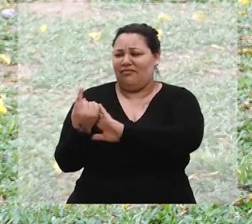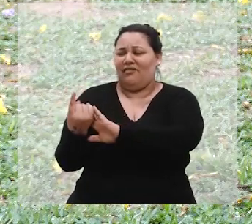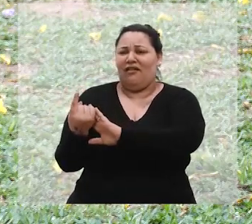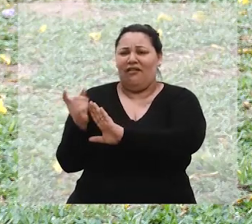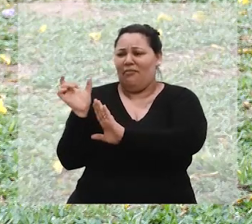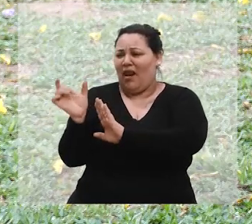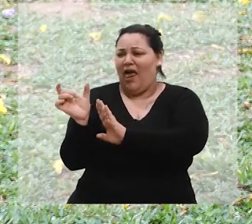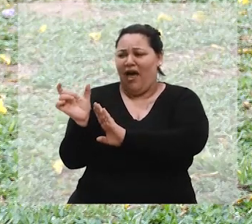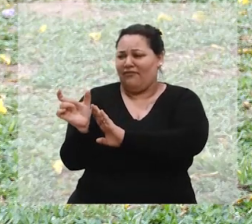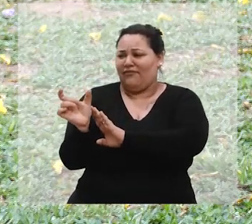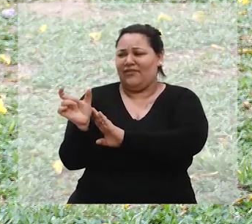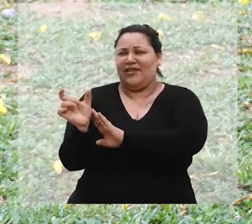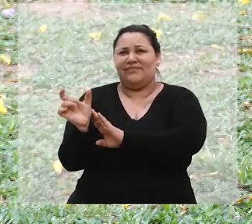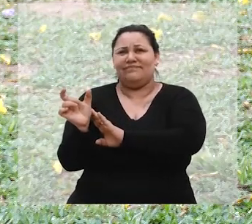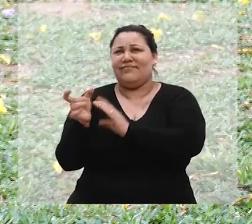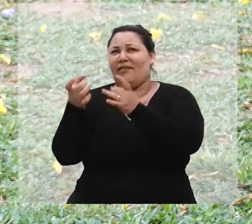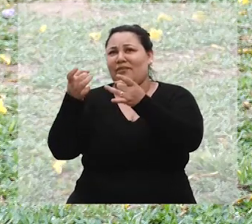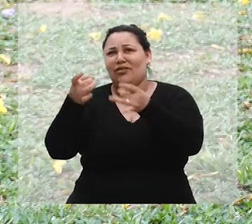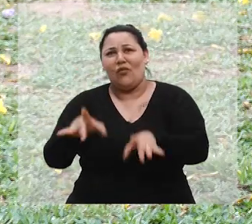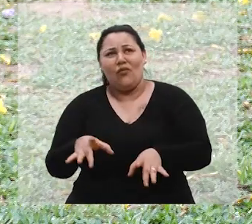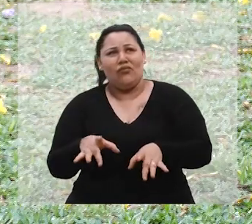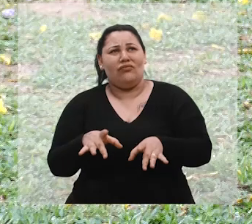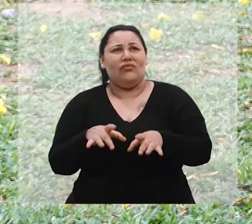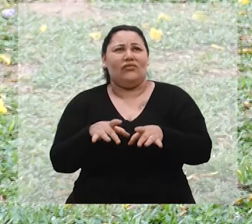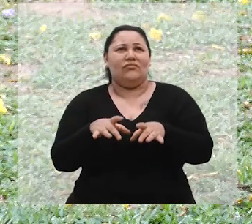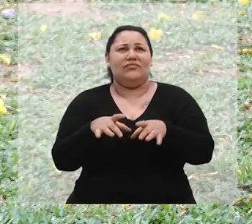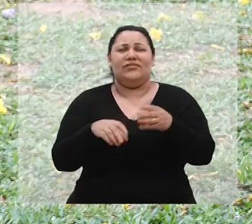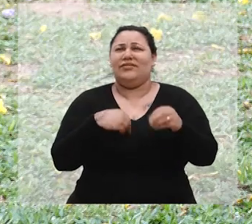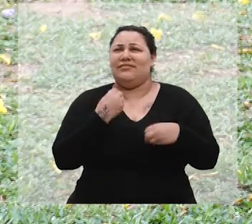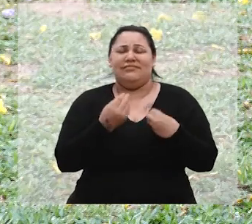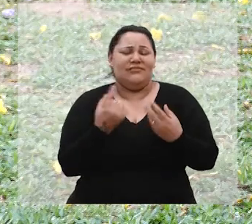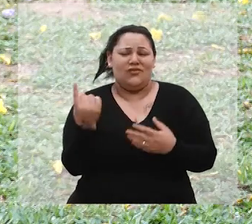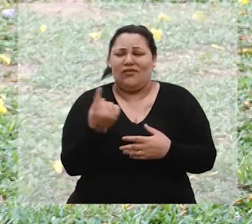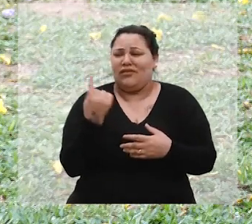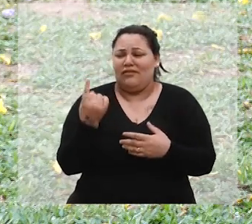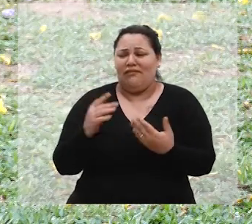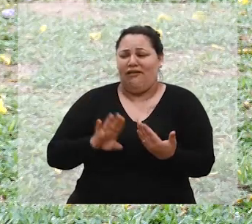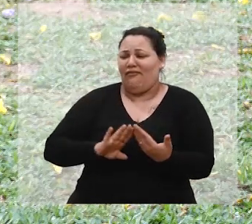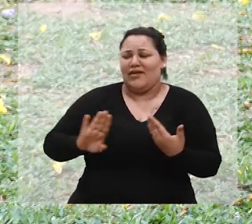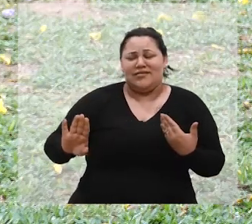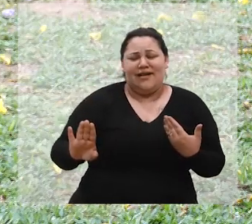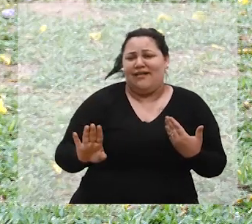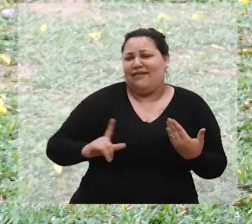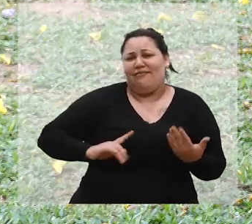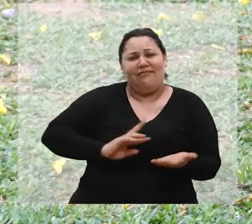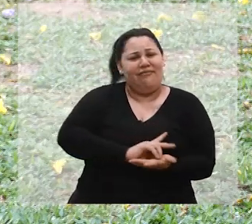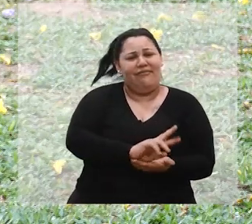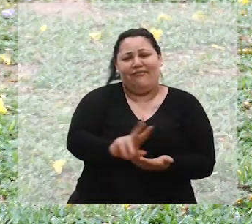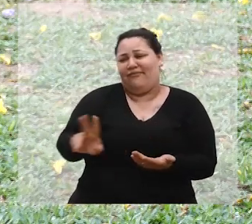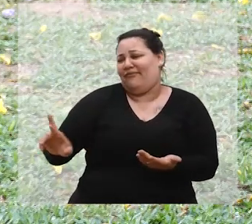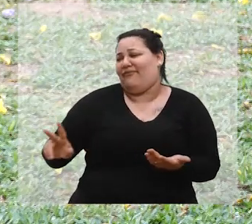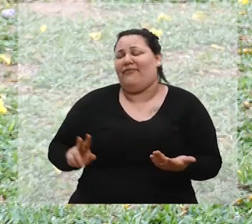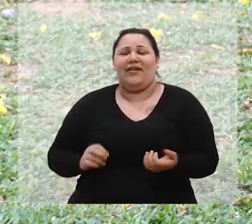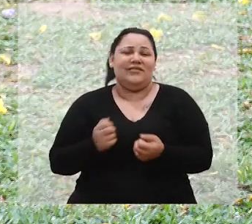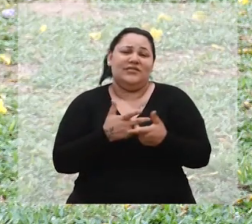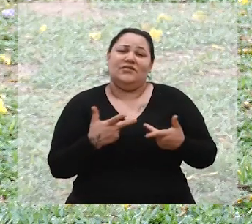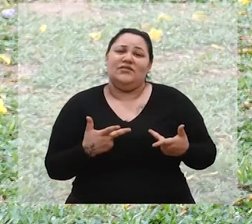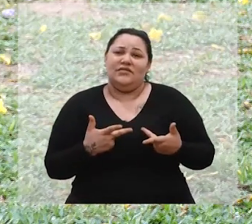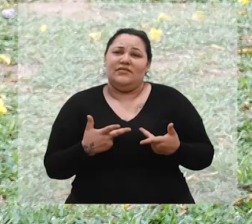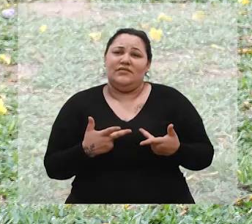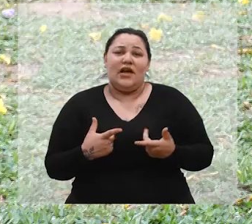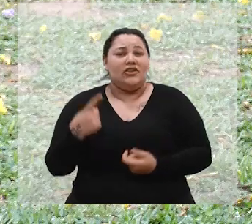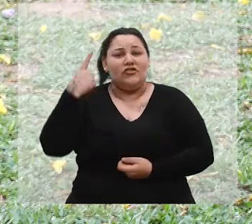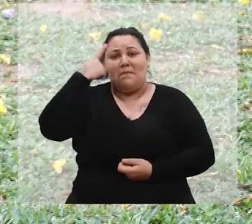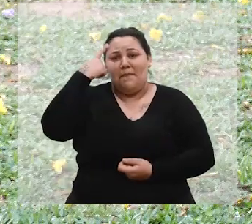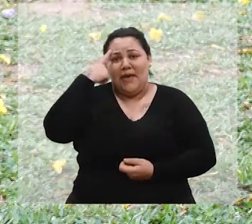tudo. Desamparo, o abandono, a solidão, a solitude, o isolamento, né? E aí a gente consegue pensar uma mesma